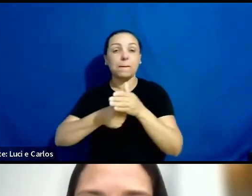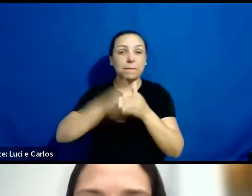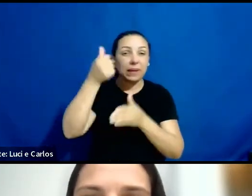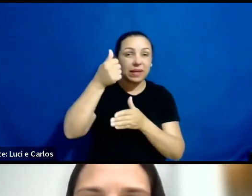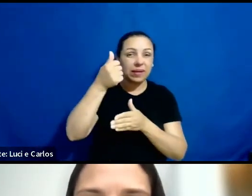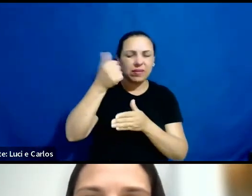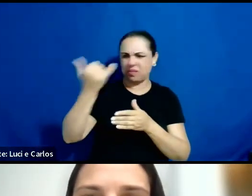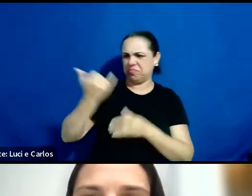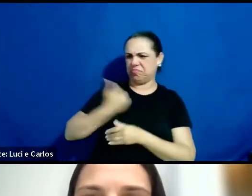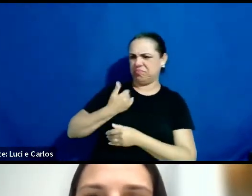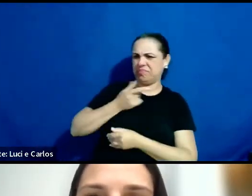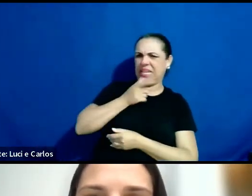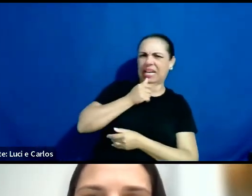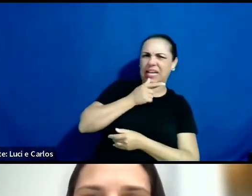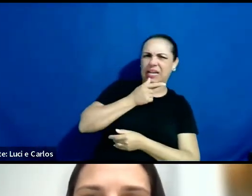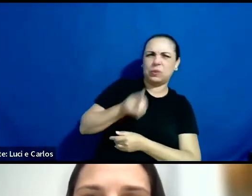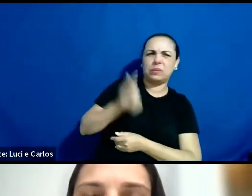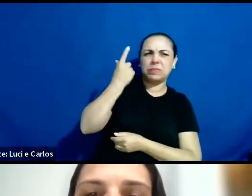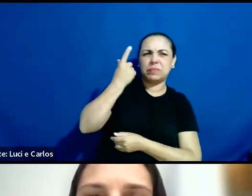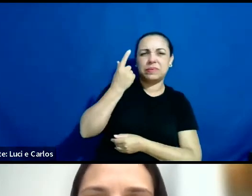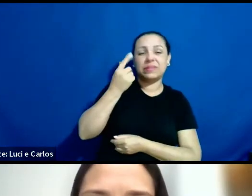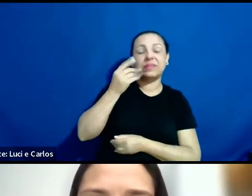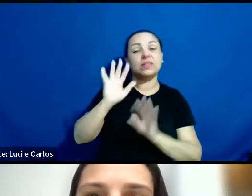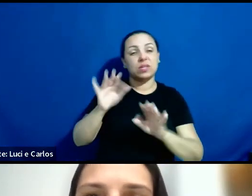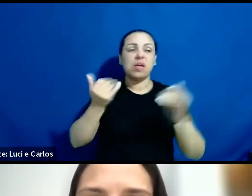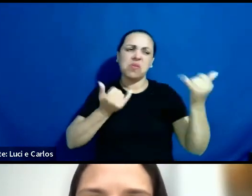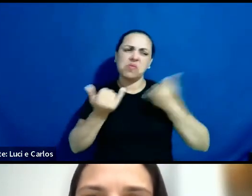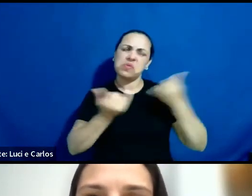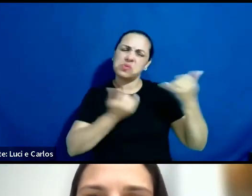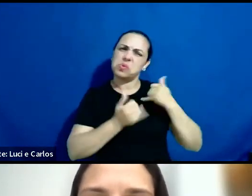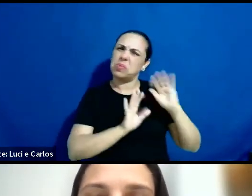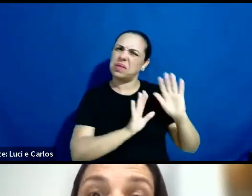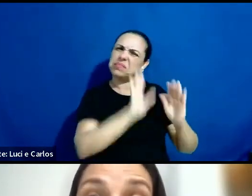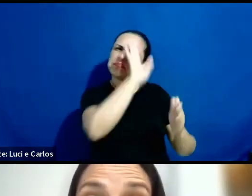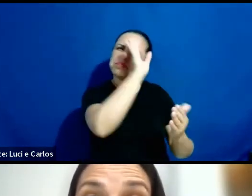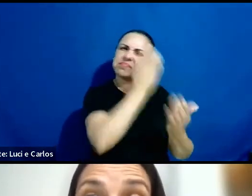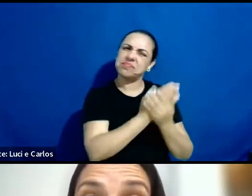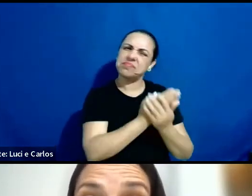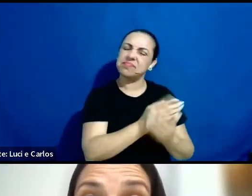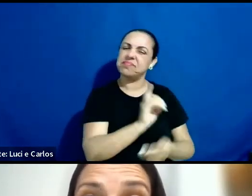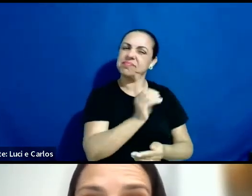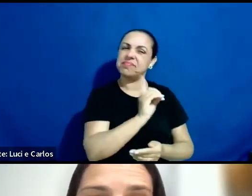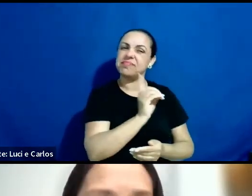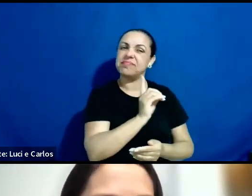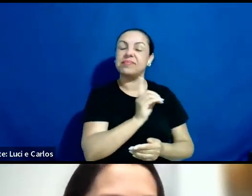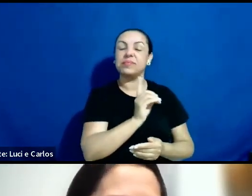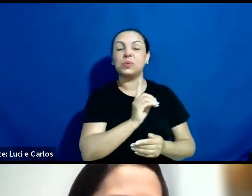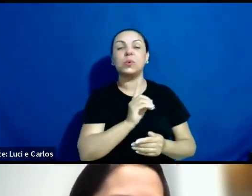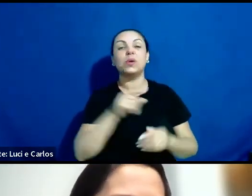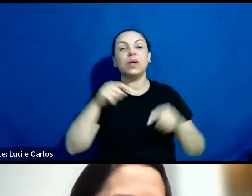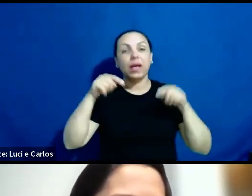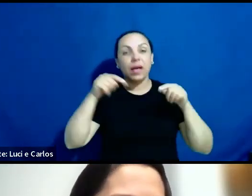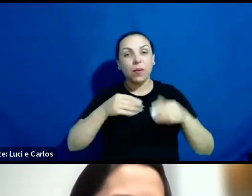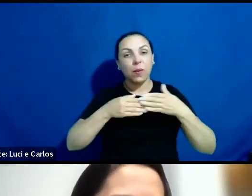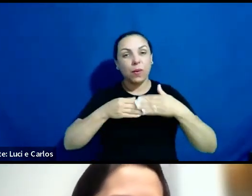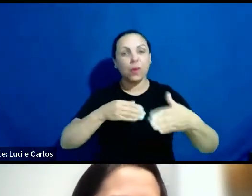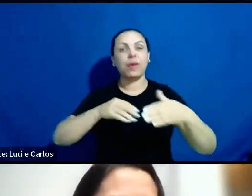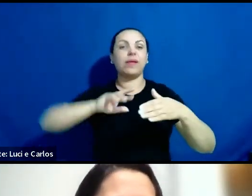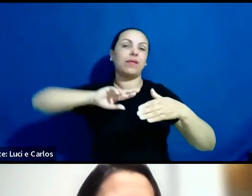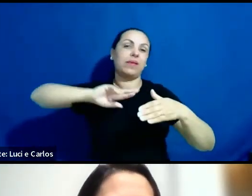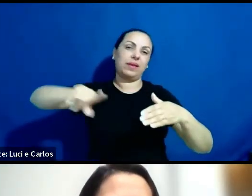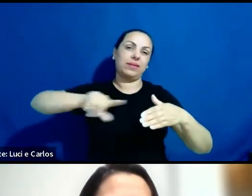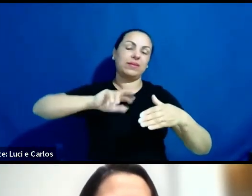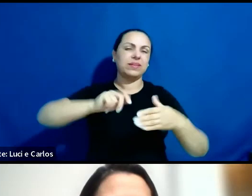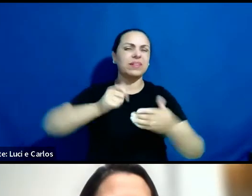ouvindo falar, né? Ou às vezes já ouviram outras vezes e não deram muita credibilidade.